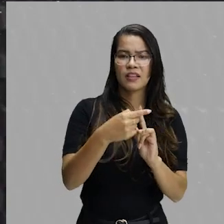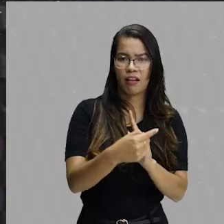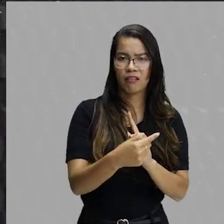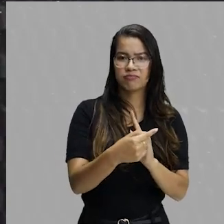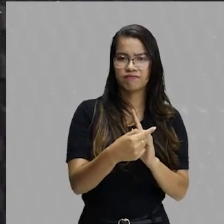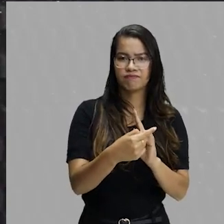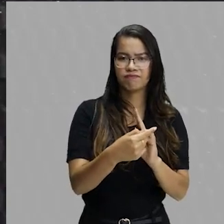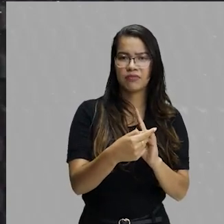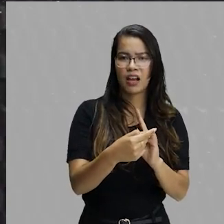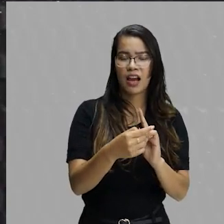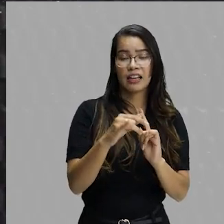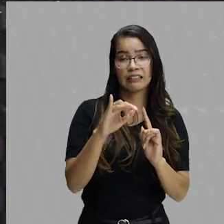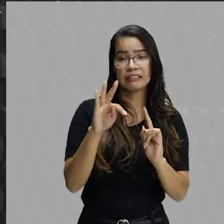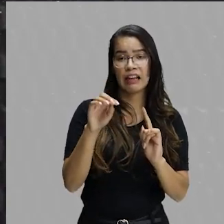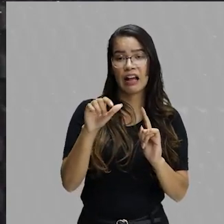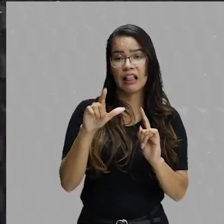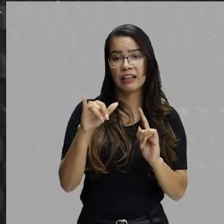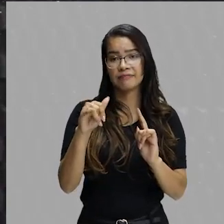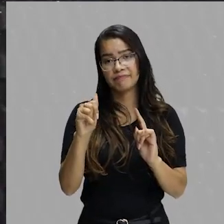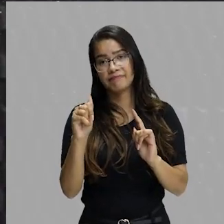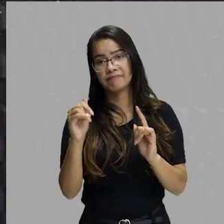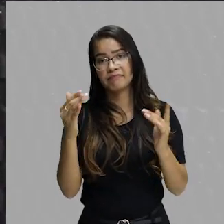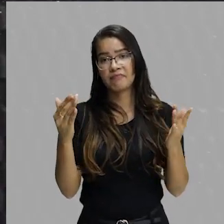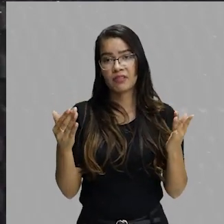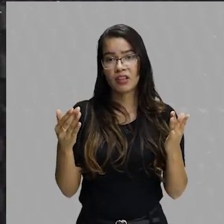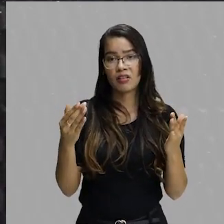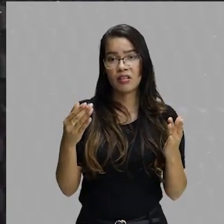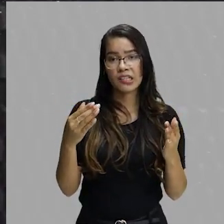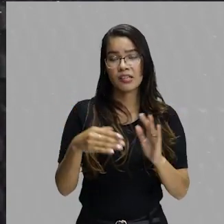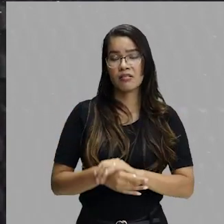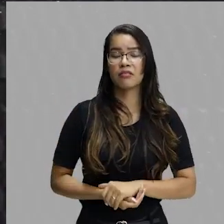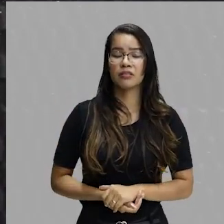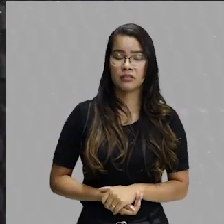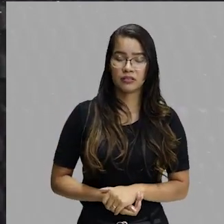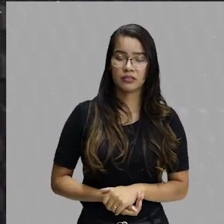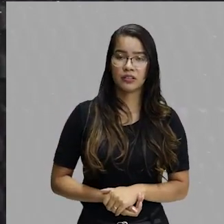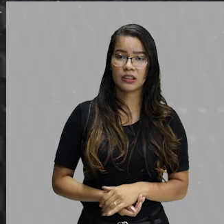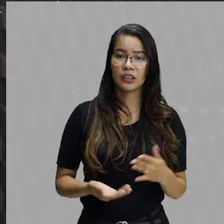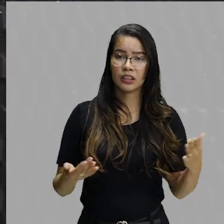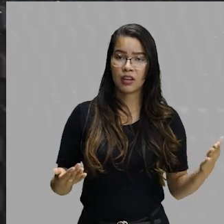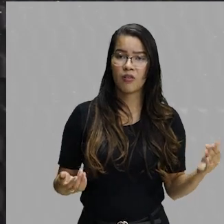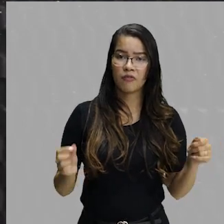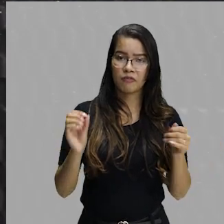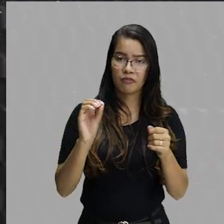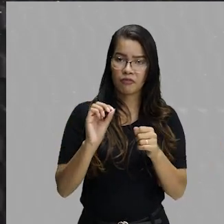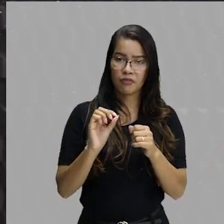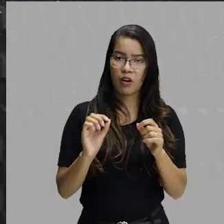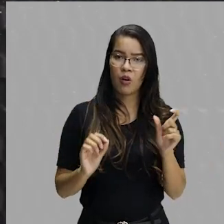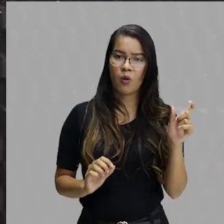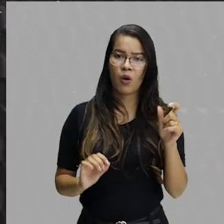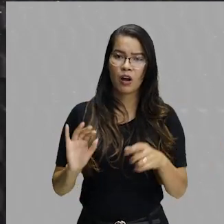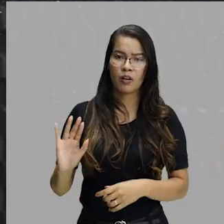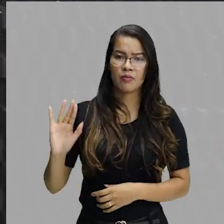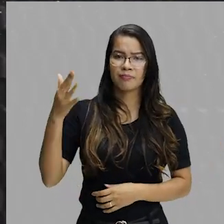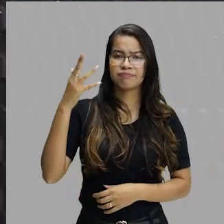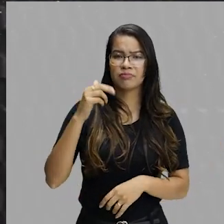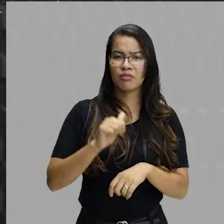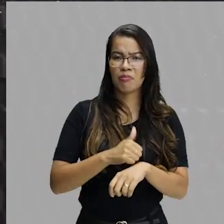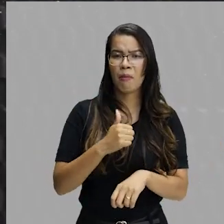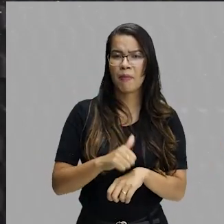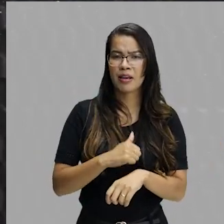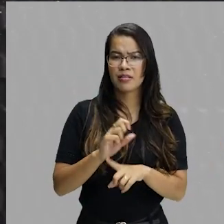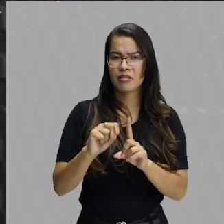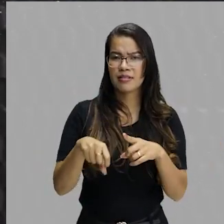E esse fator de miséria social, ele acaba favorecendo a escalada do fascismo italiano, como a própria crise de